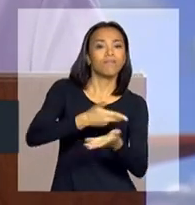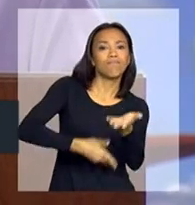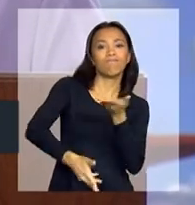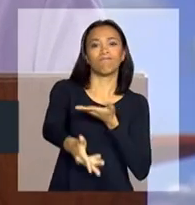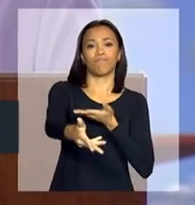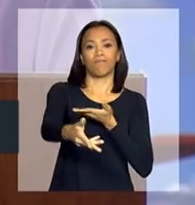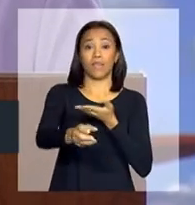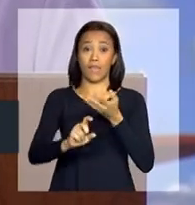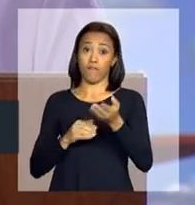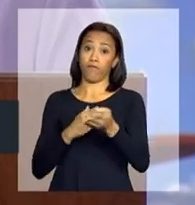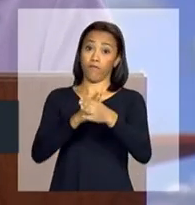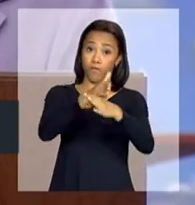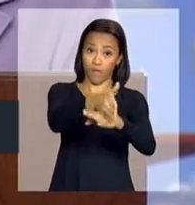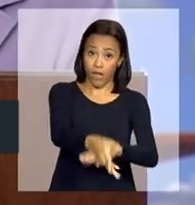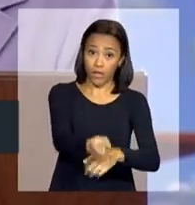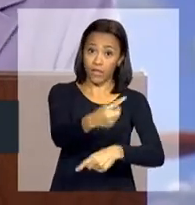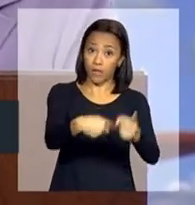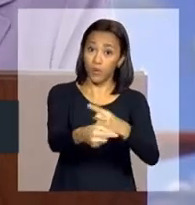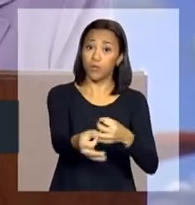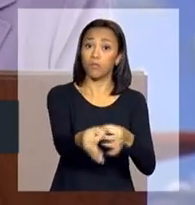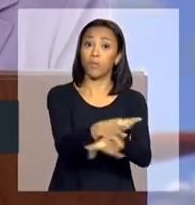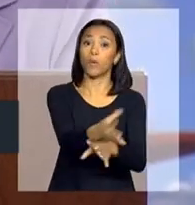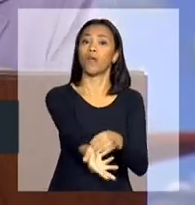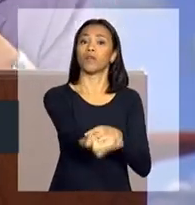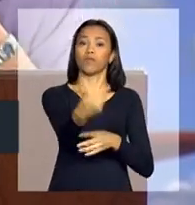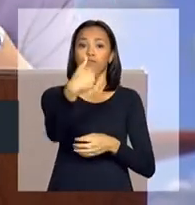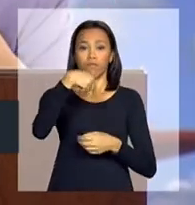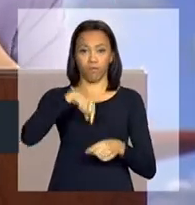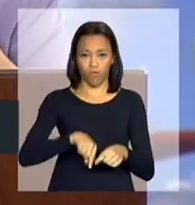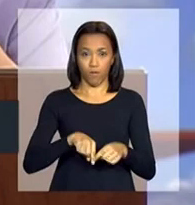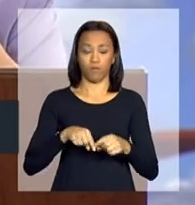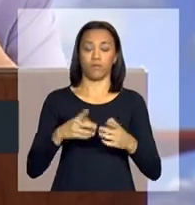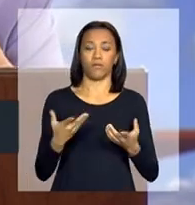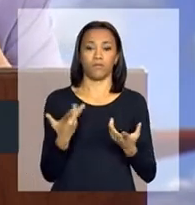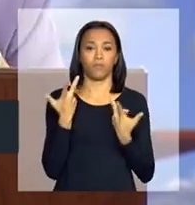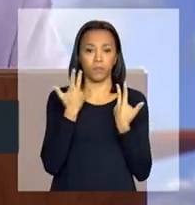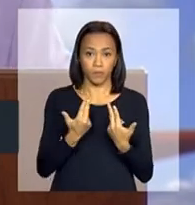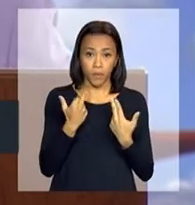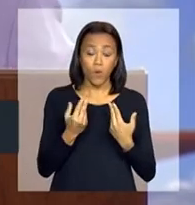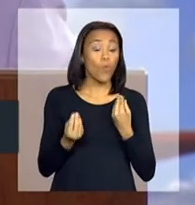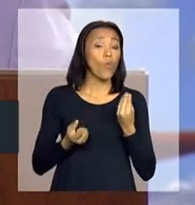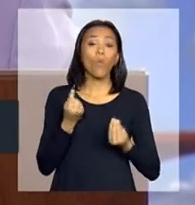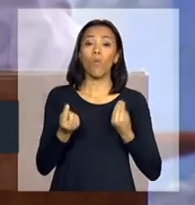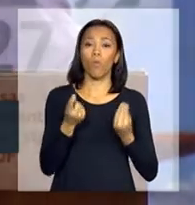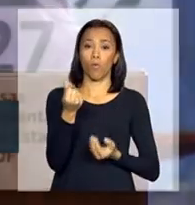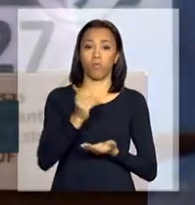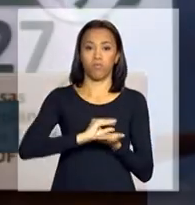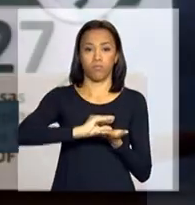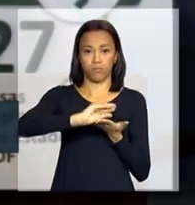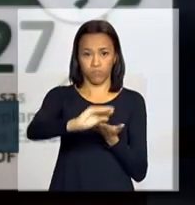entrada e saída os recursos